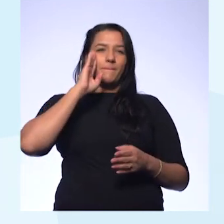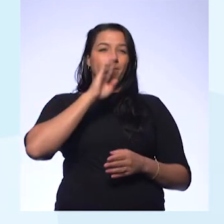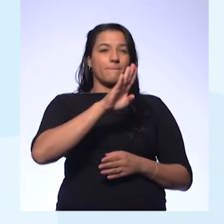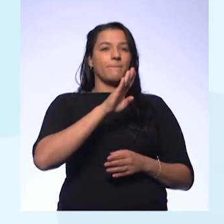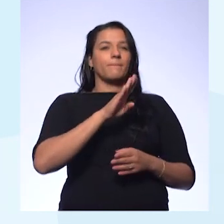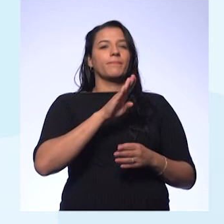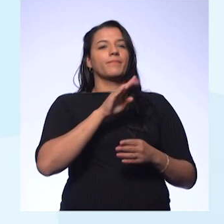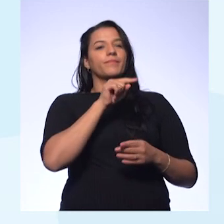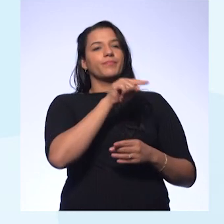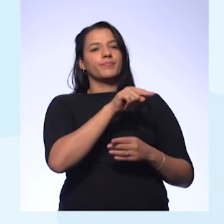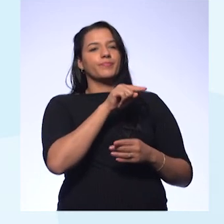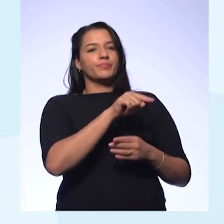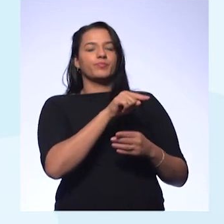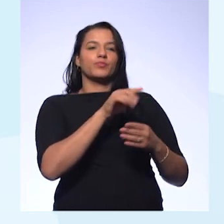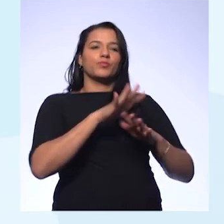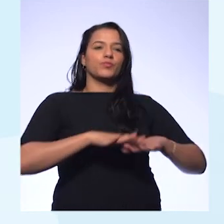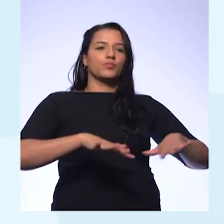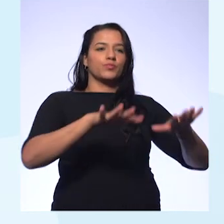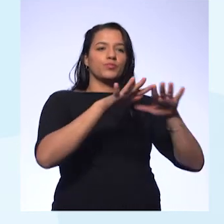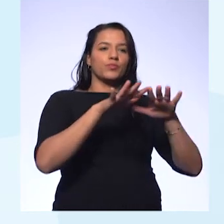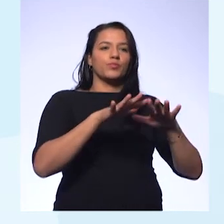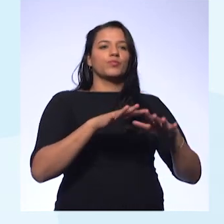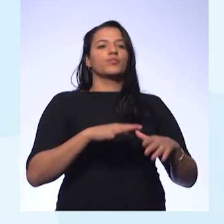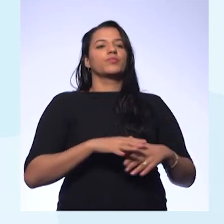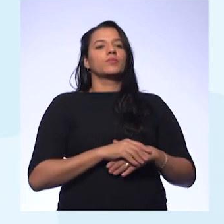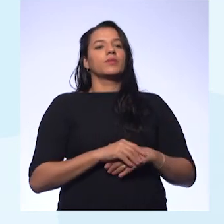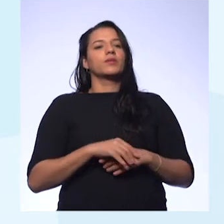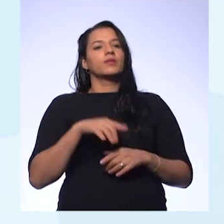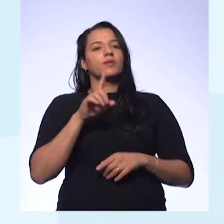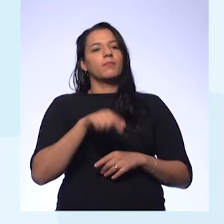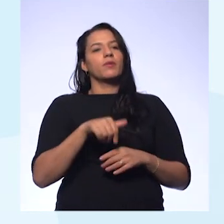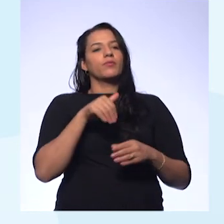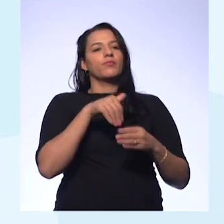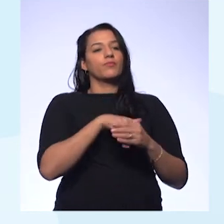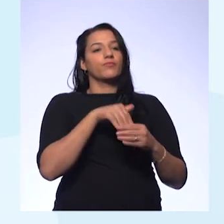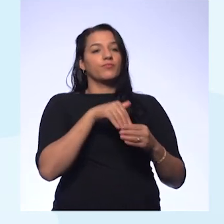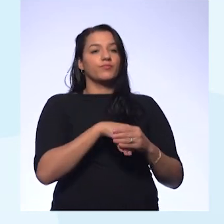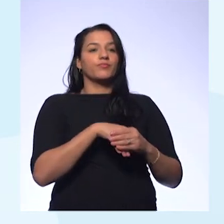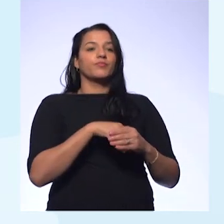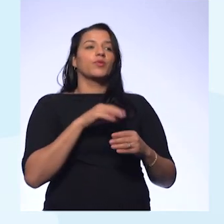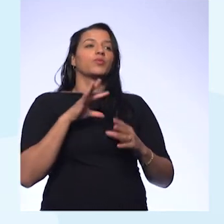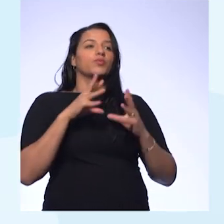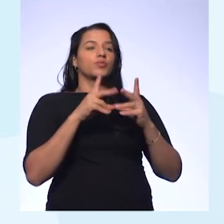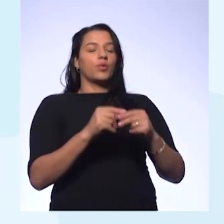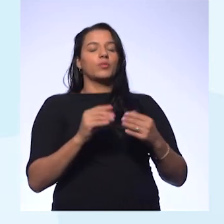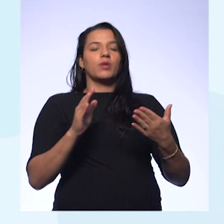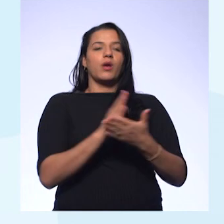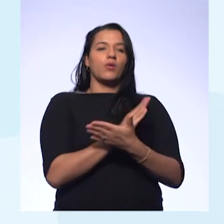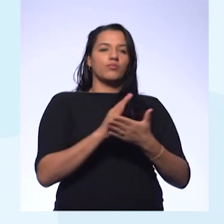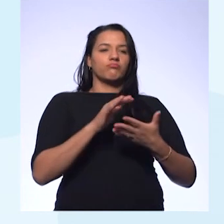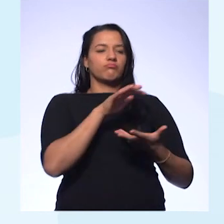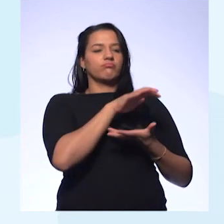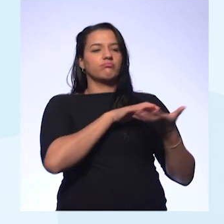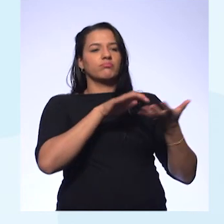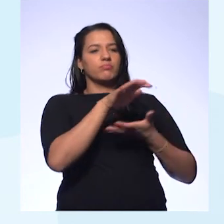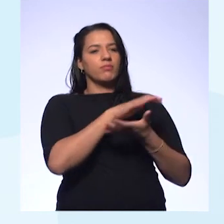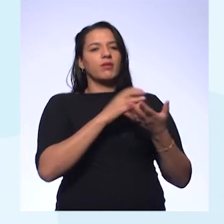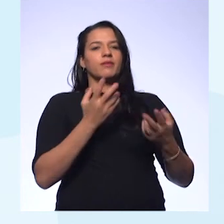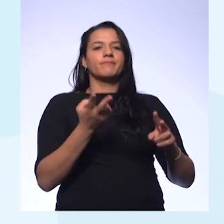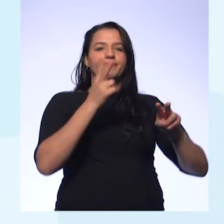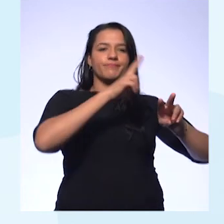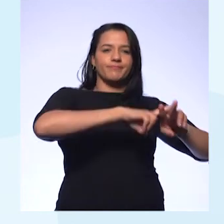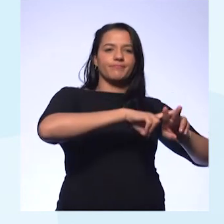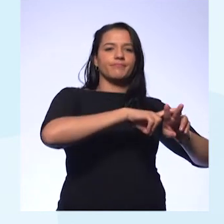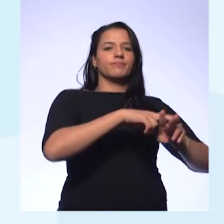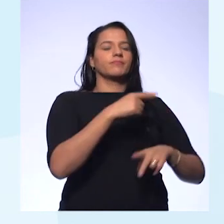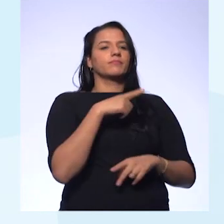dos 18 do Forte de Copacabana e também da Coluna Prestes. Muitos participantes desses movimentos foram presos, então ele